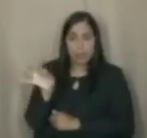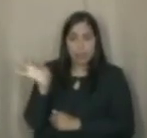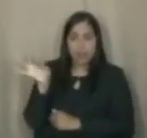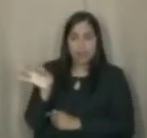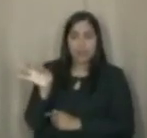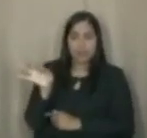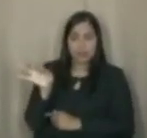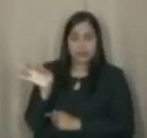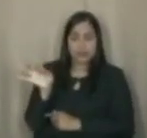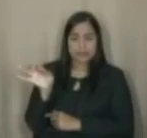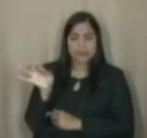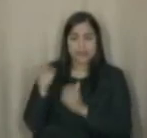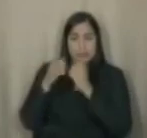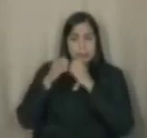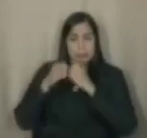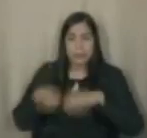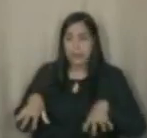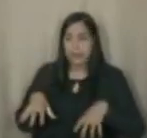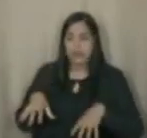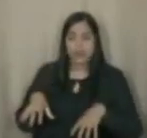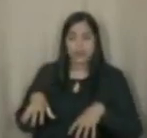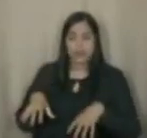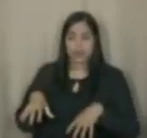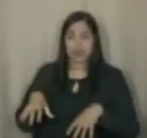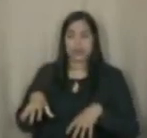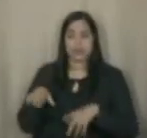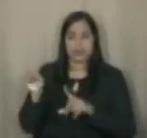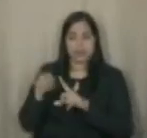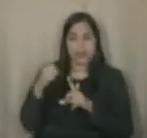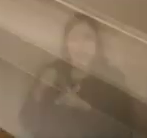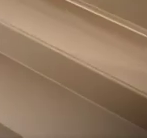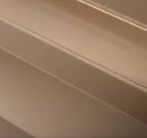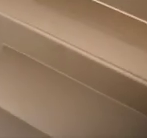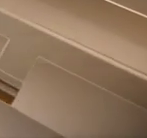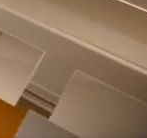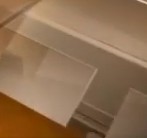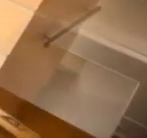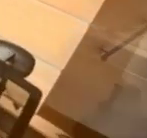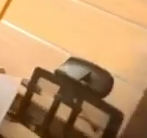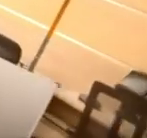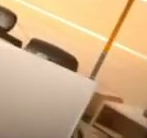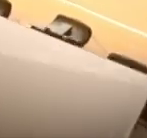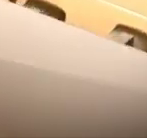acarretar um grande prejuízo, um grande ônus para a nossa sociedade.